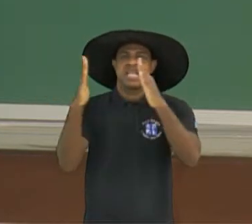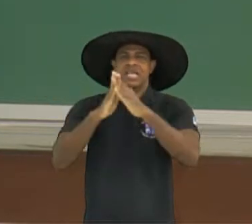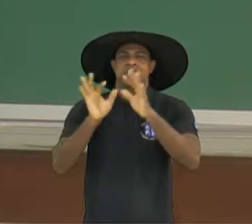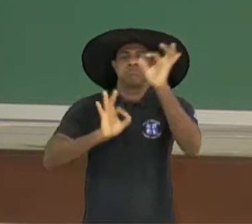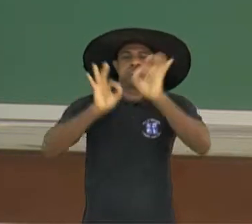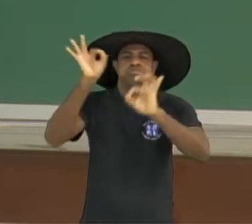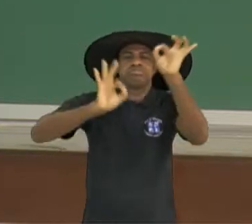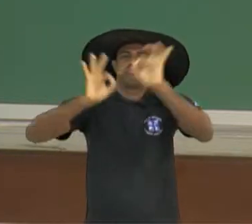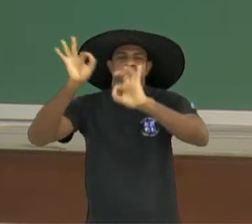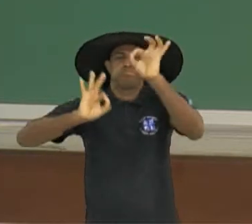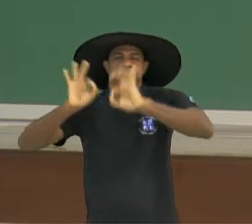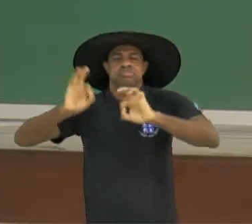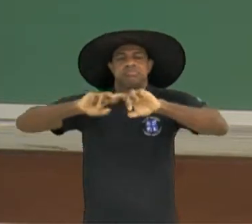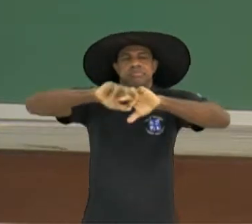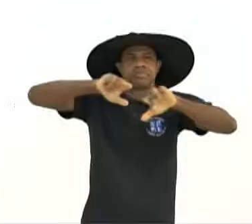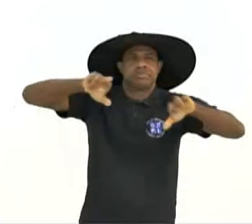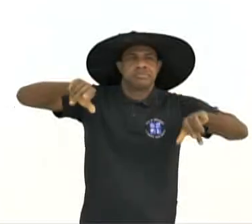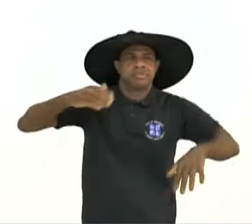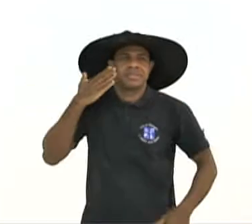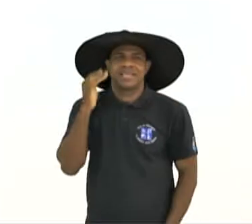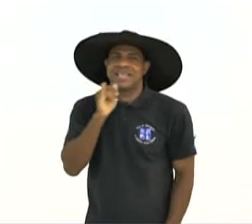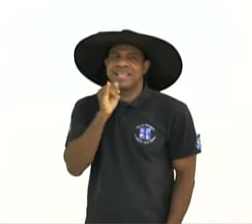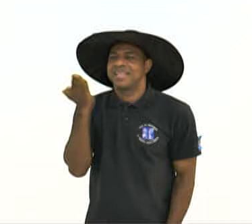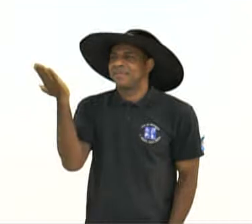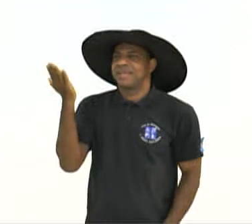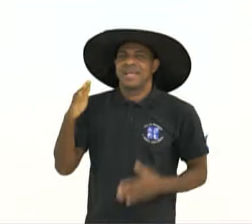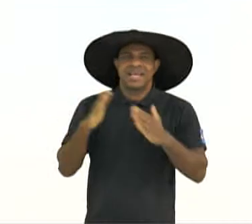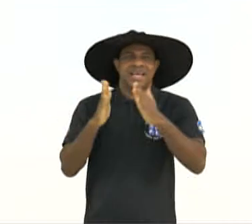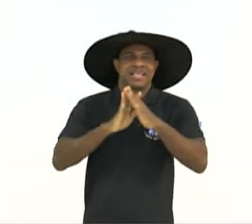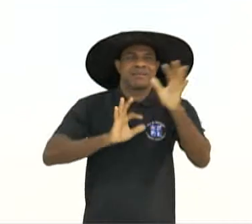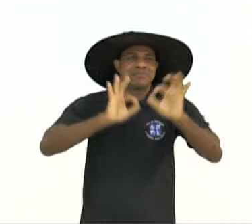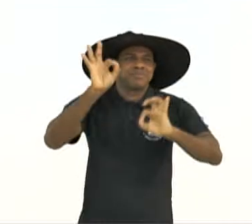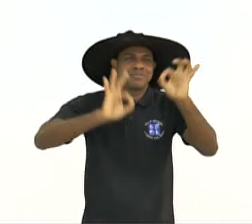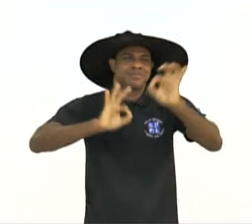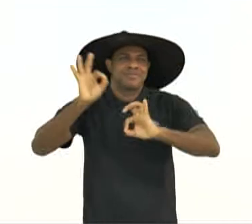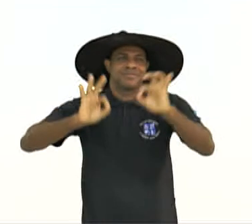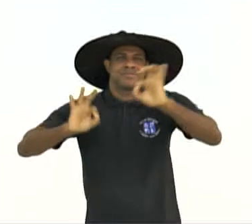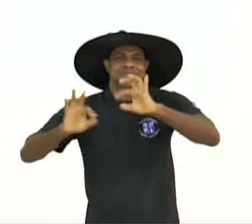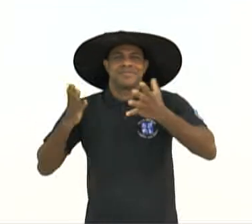decoradas. Né? Aqui nós temos um exemplo de uma casa decorada com os